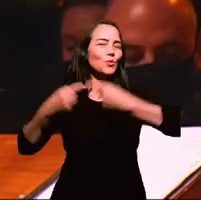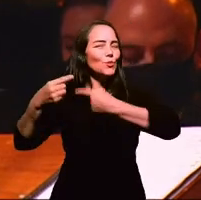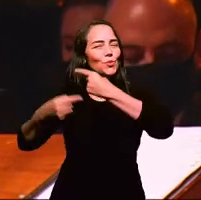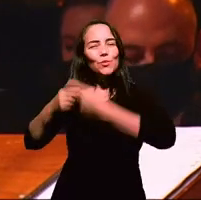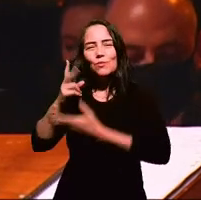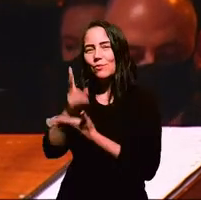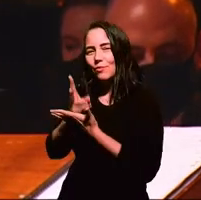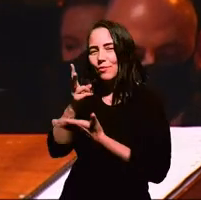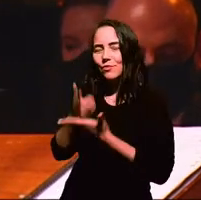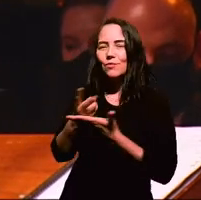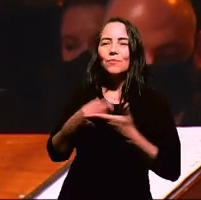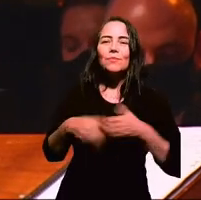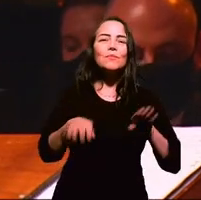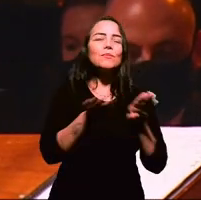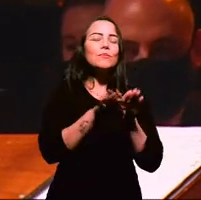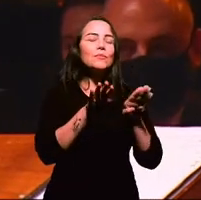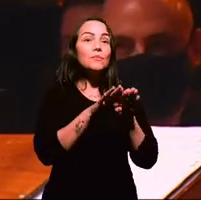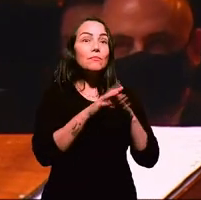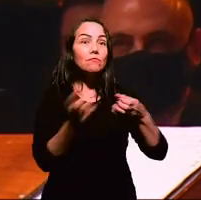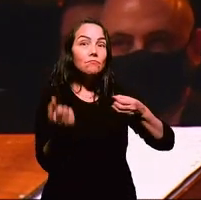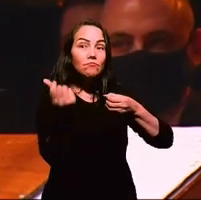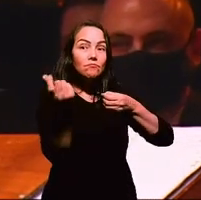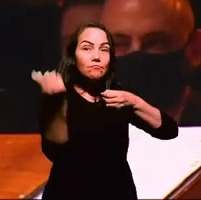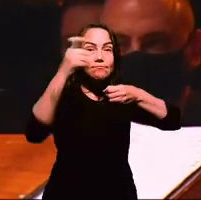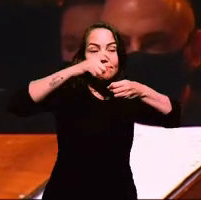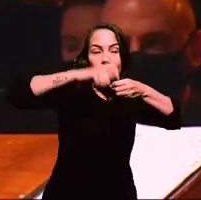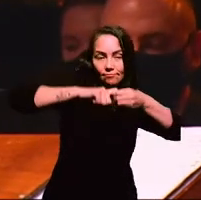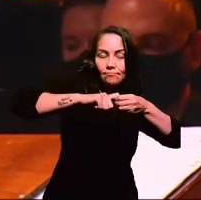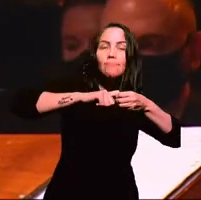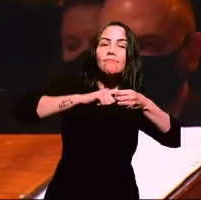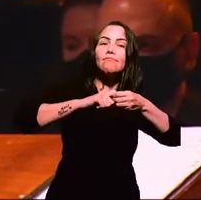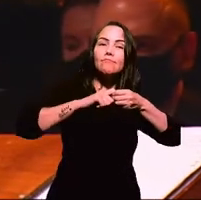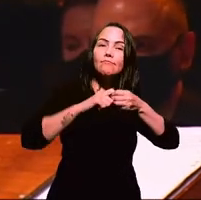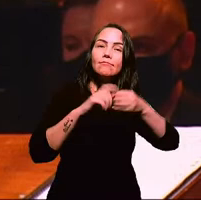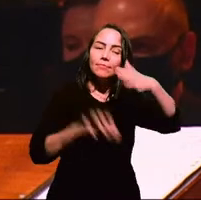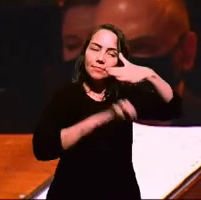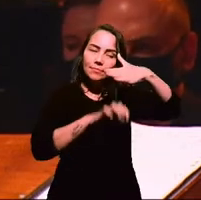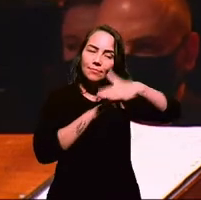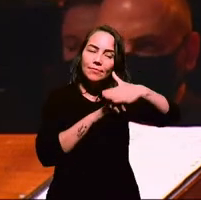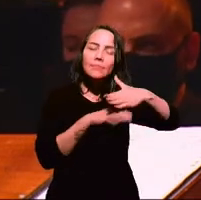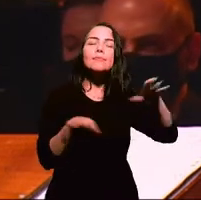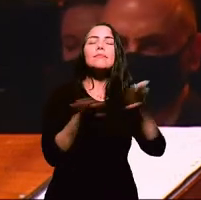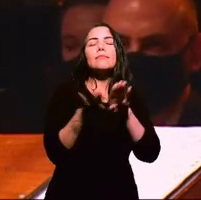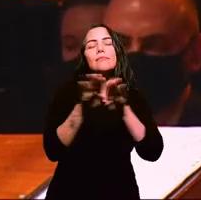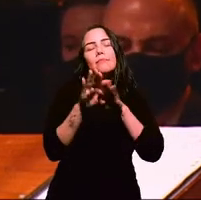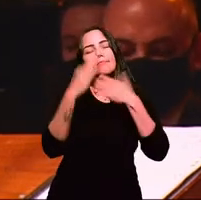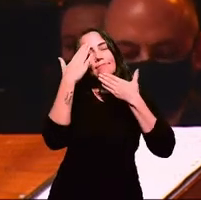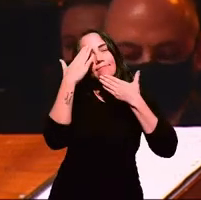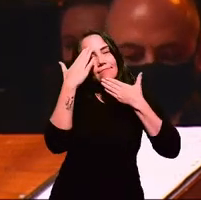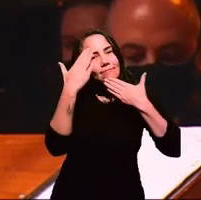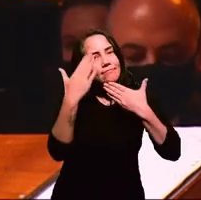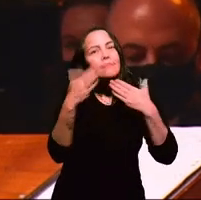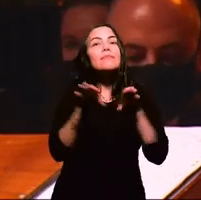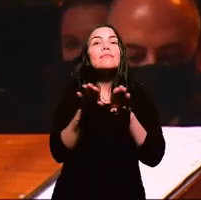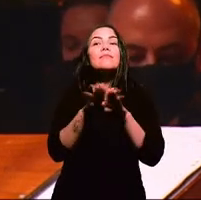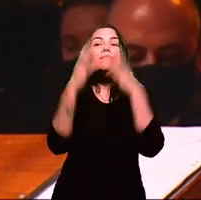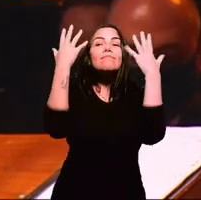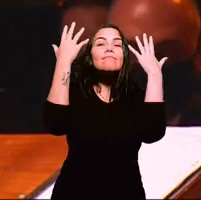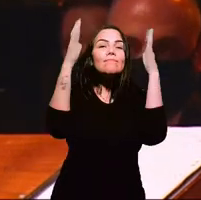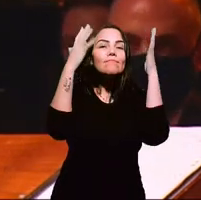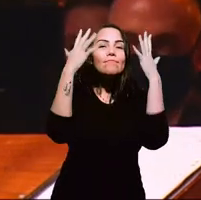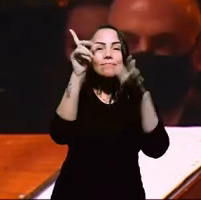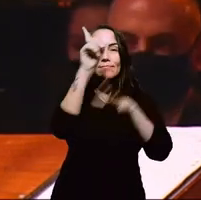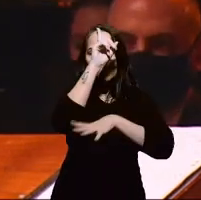de sempre, aos nossos patrocinadores e os nossos sinceros também parabéns